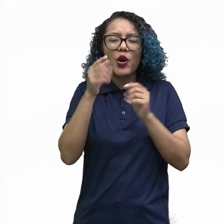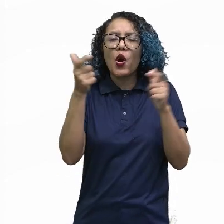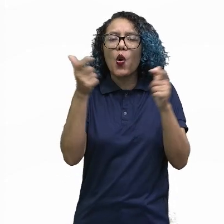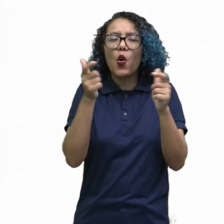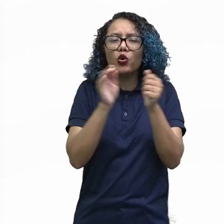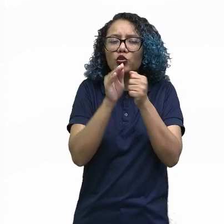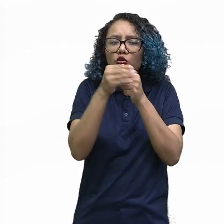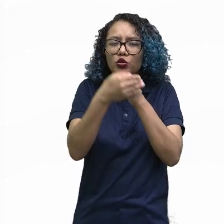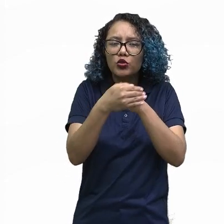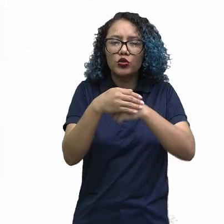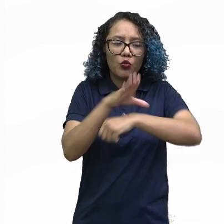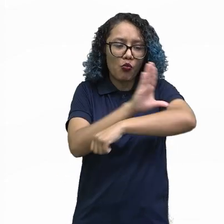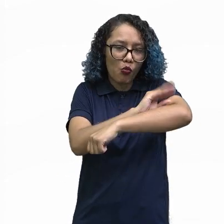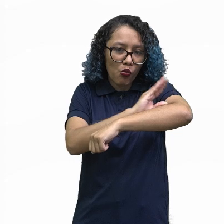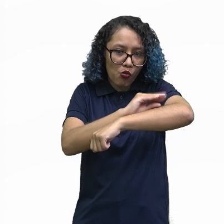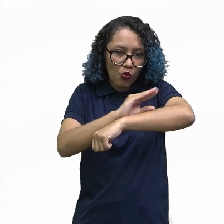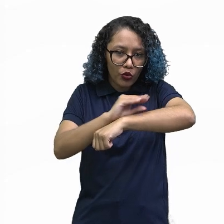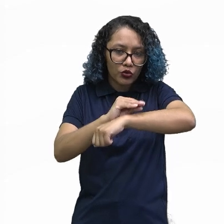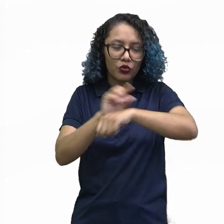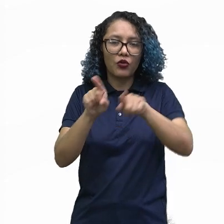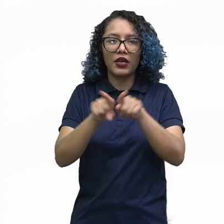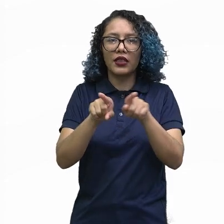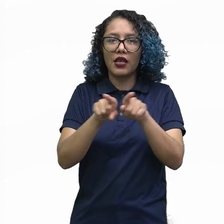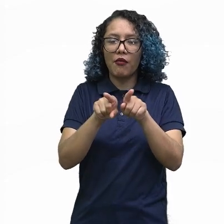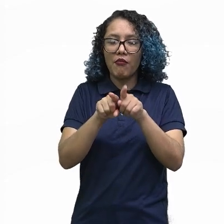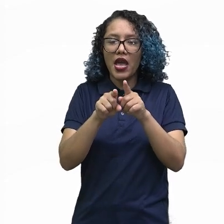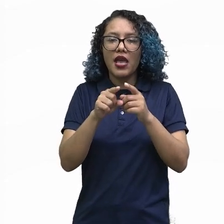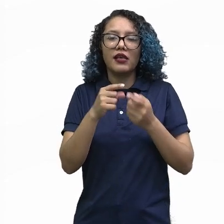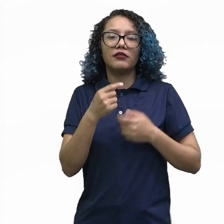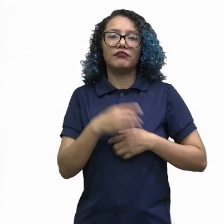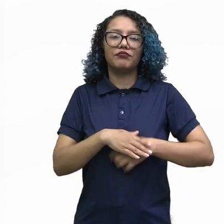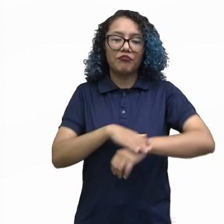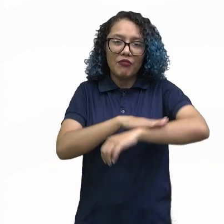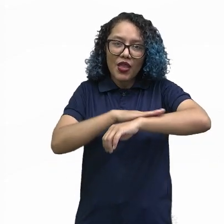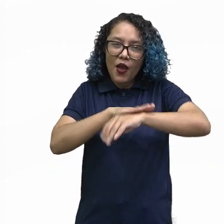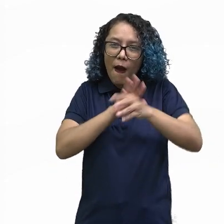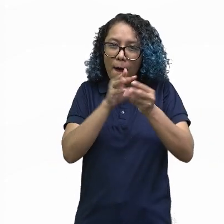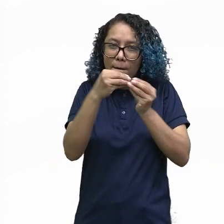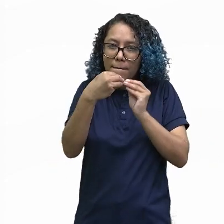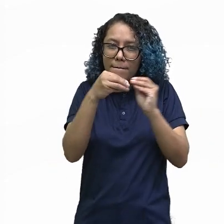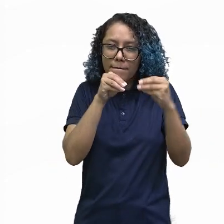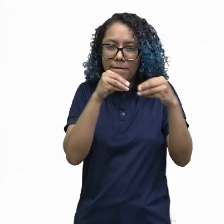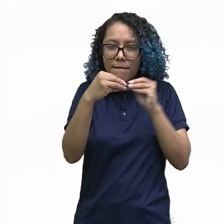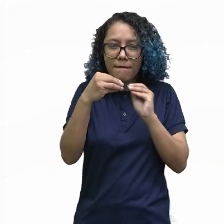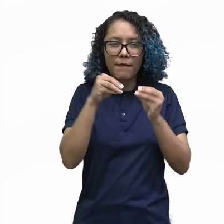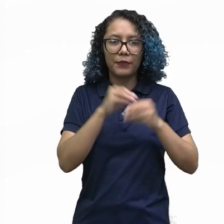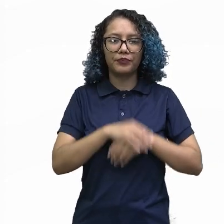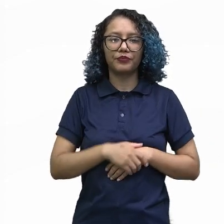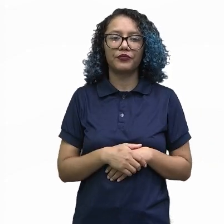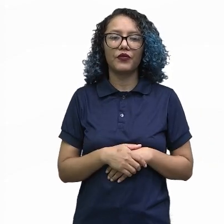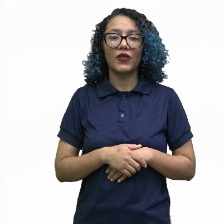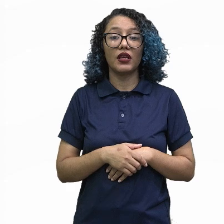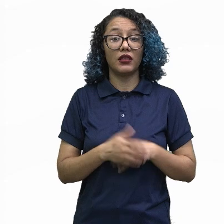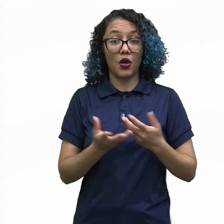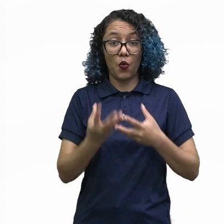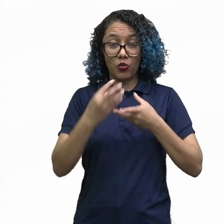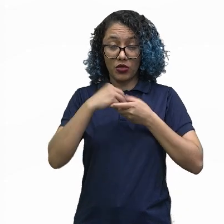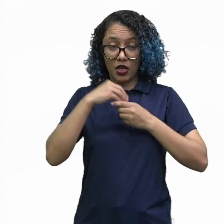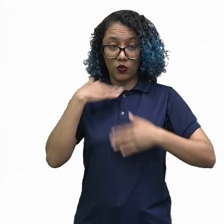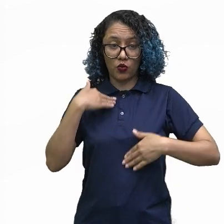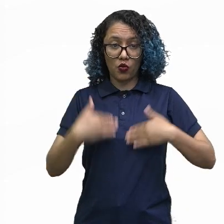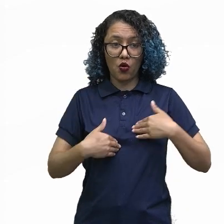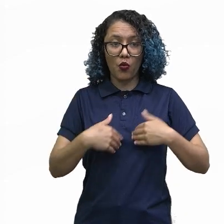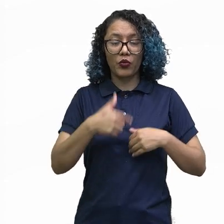e nos tecidos moles. Então, a sua meia-vida biológica no corpo é de cerca de 70 dias, mas a